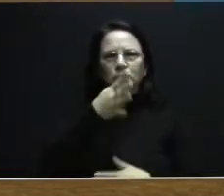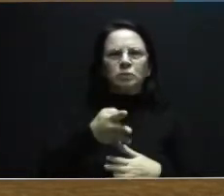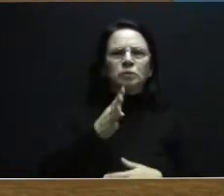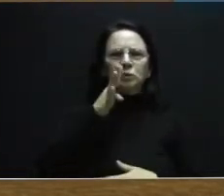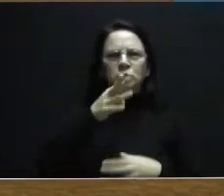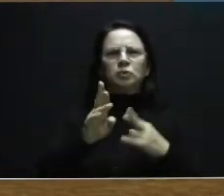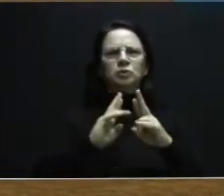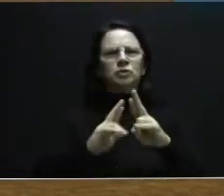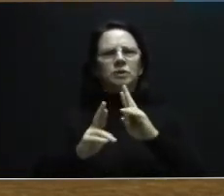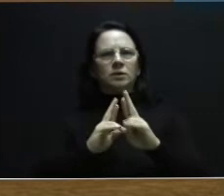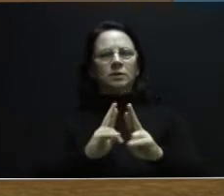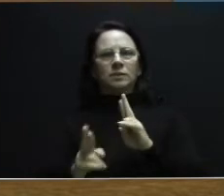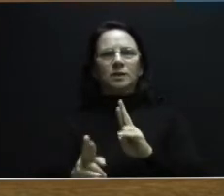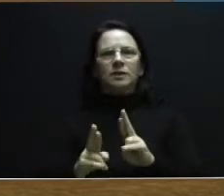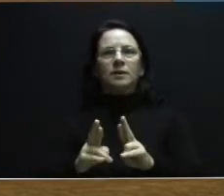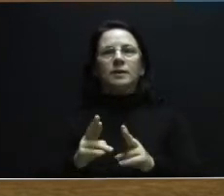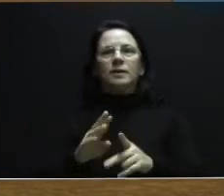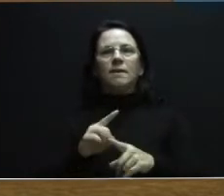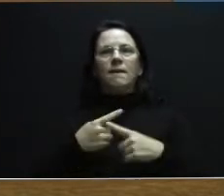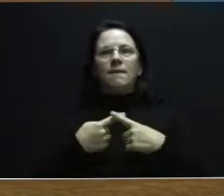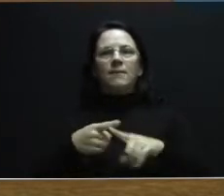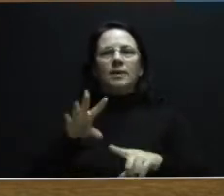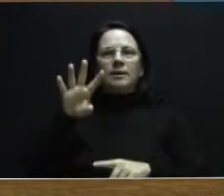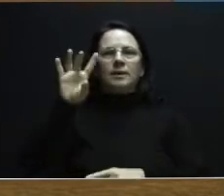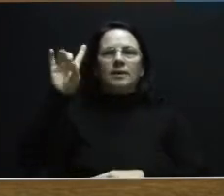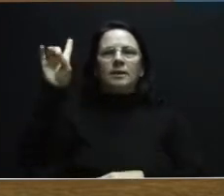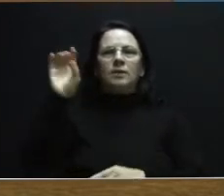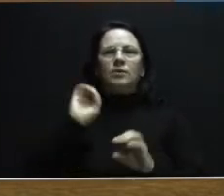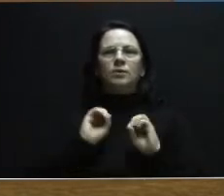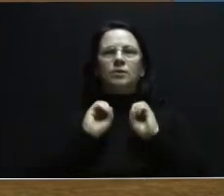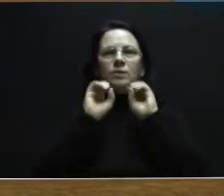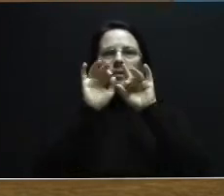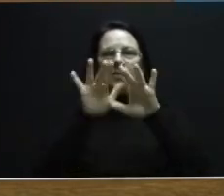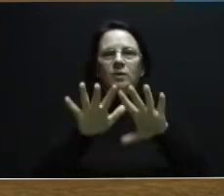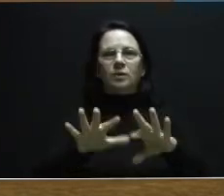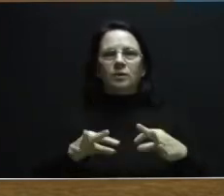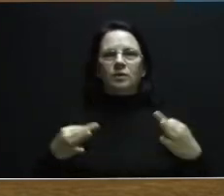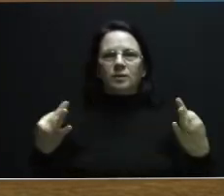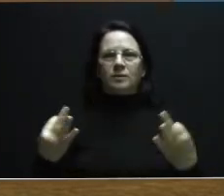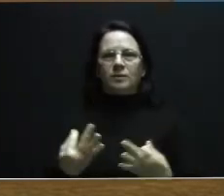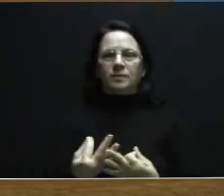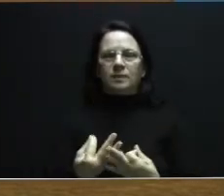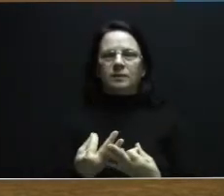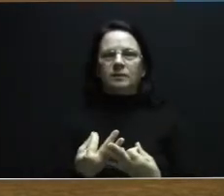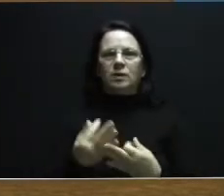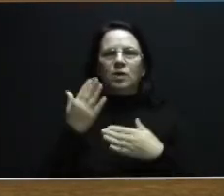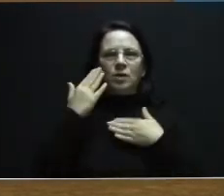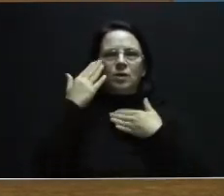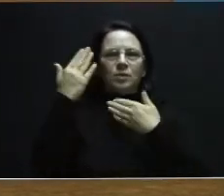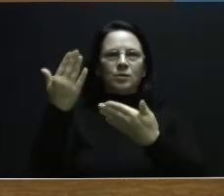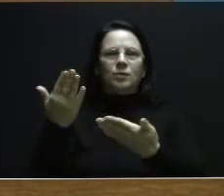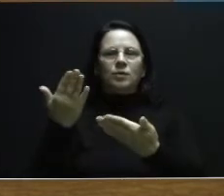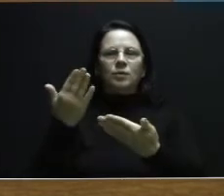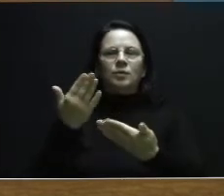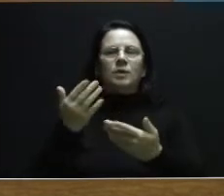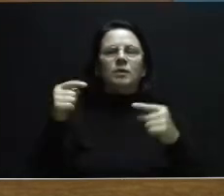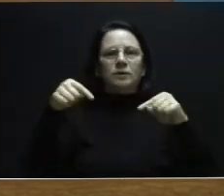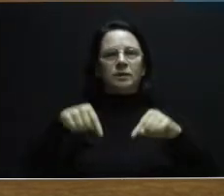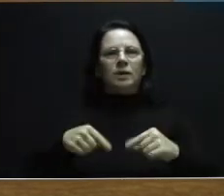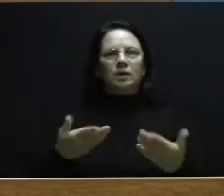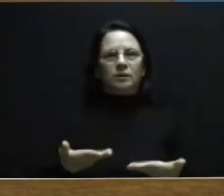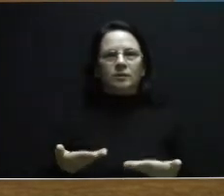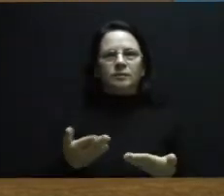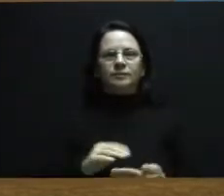nossa cidade. E que Deus abençoe a toda a família cubatense do Brasil e do mundo. Muito obrigado, Roxinho, mais uma vez, por esse